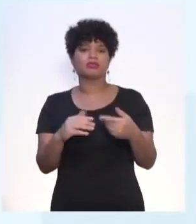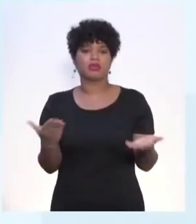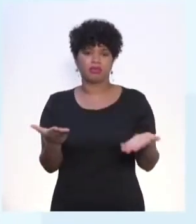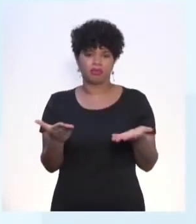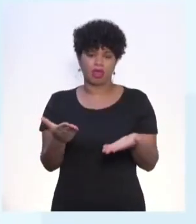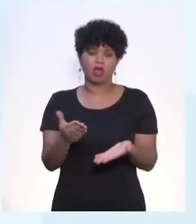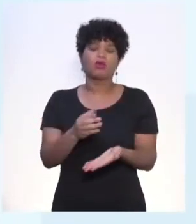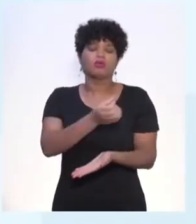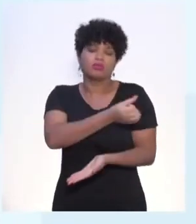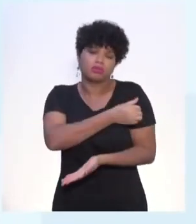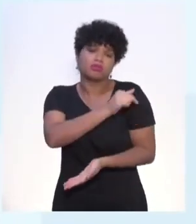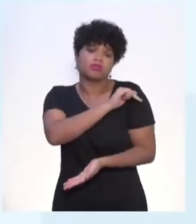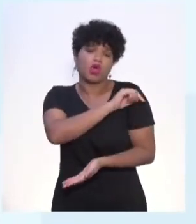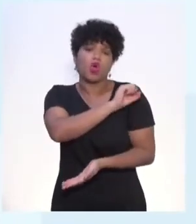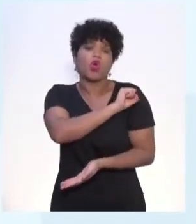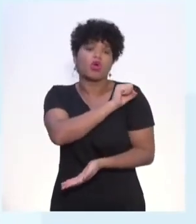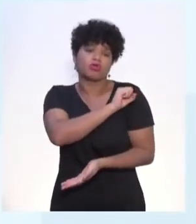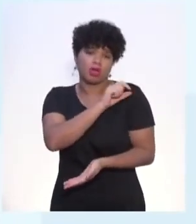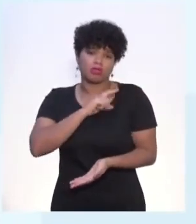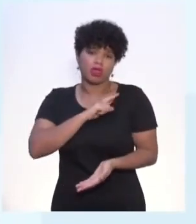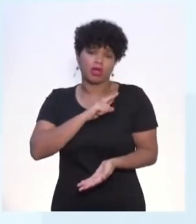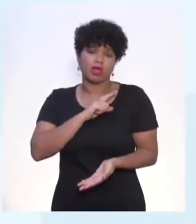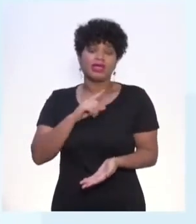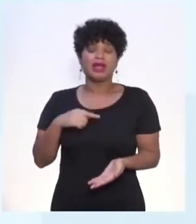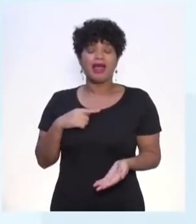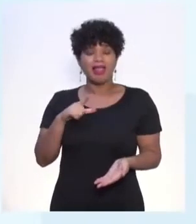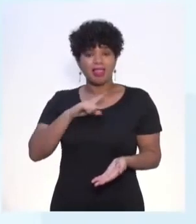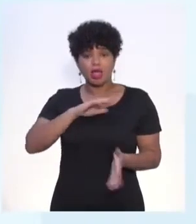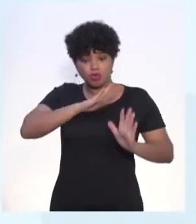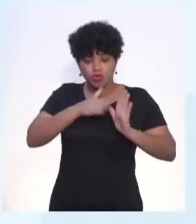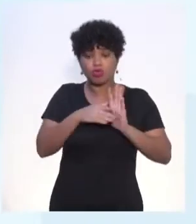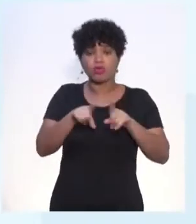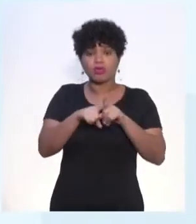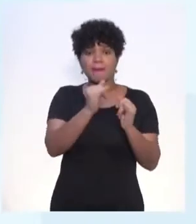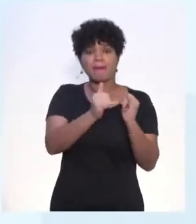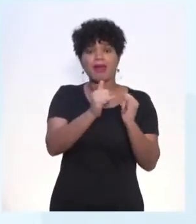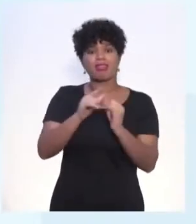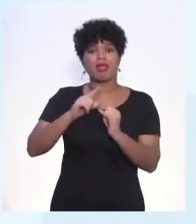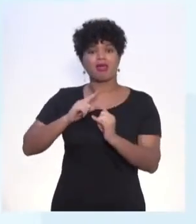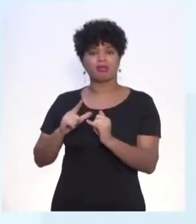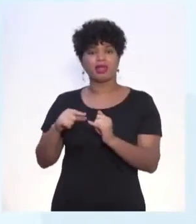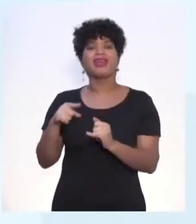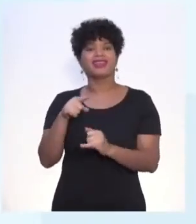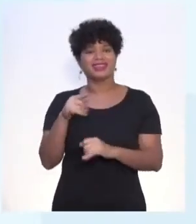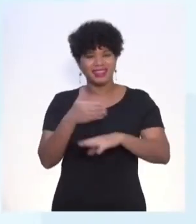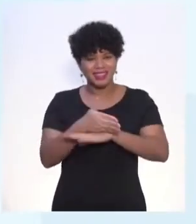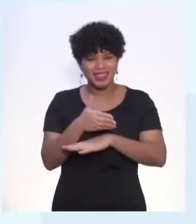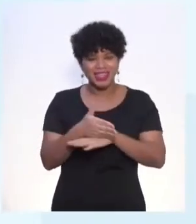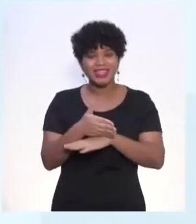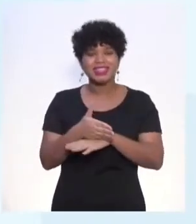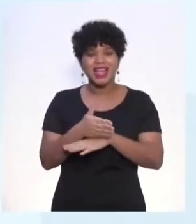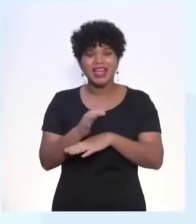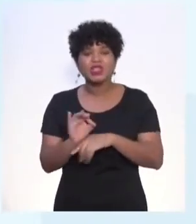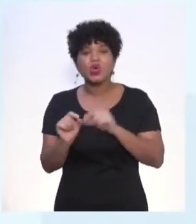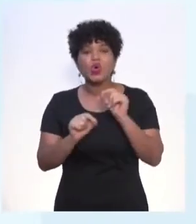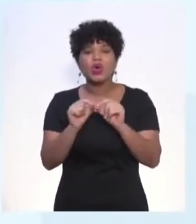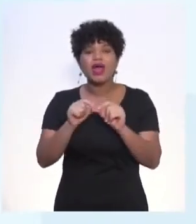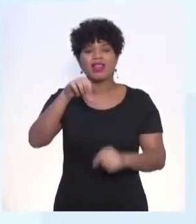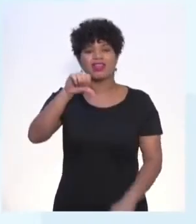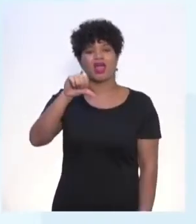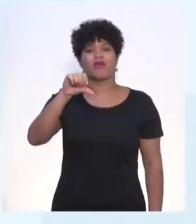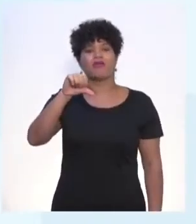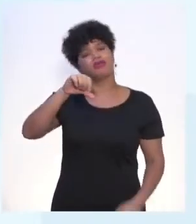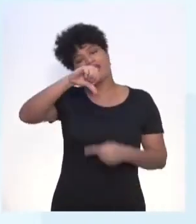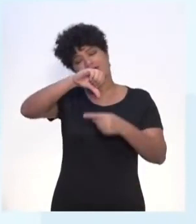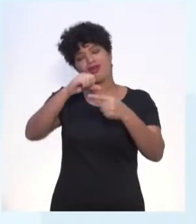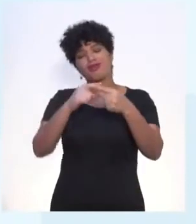oitavo e do nono. E aqui a gente tem o todo e tem a parte, não é Sim. isso, Tony? Então, ele acertou 9 delas. Foi bem, relativamente